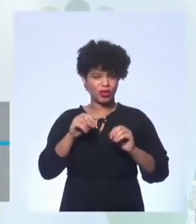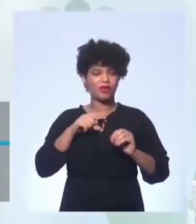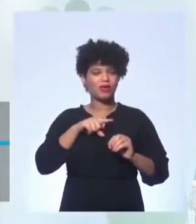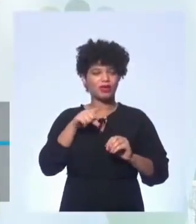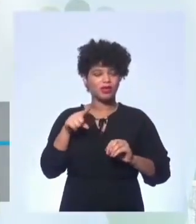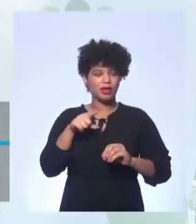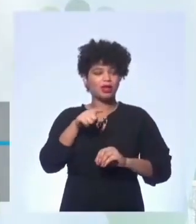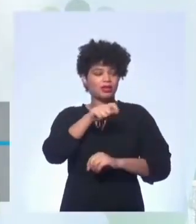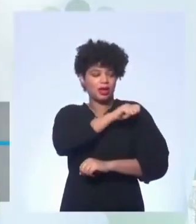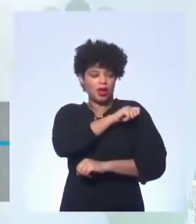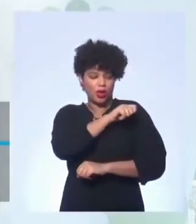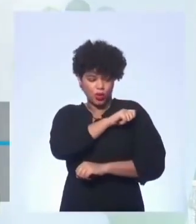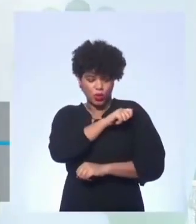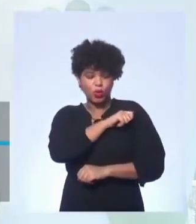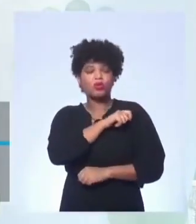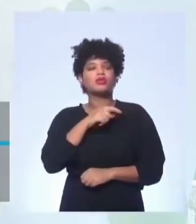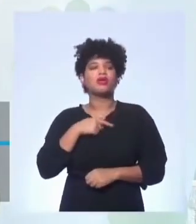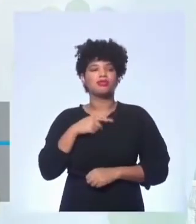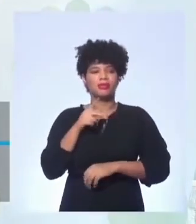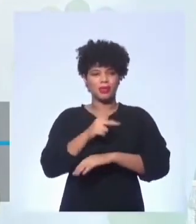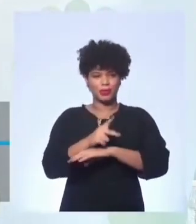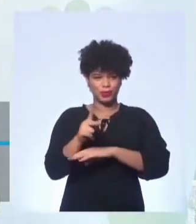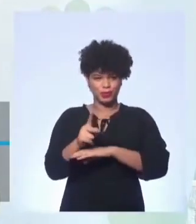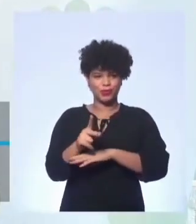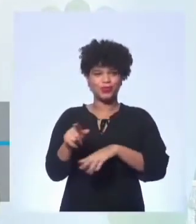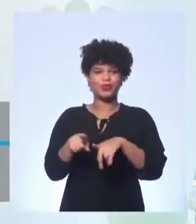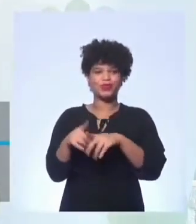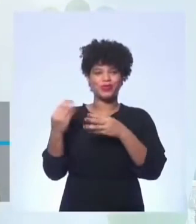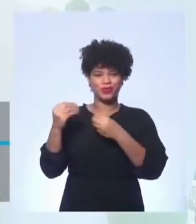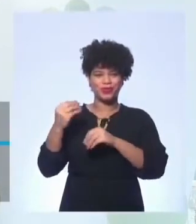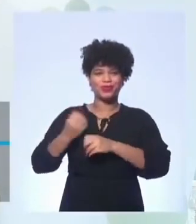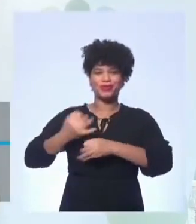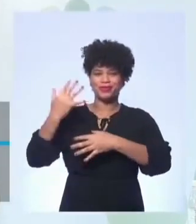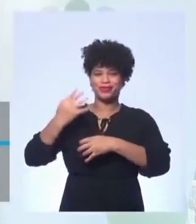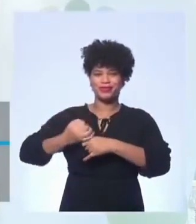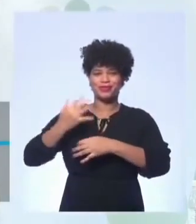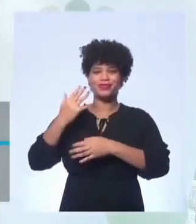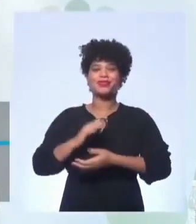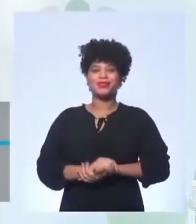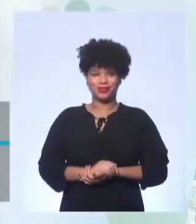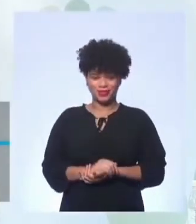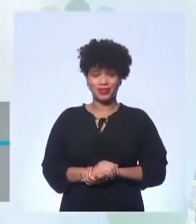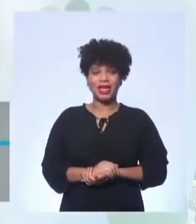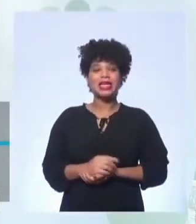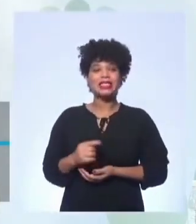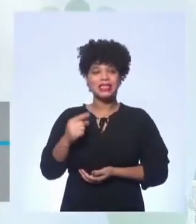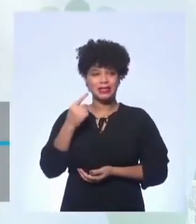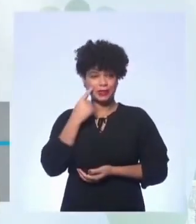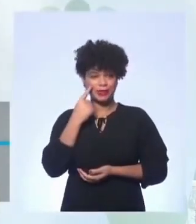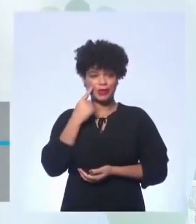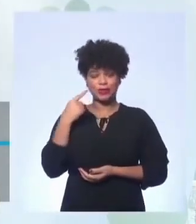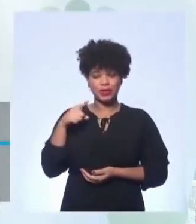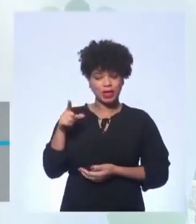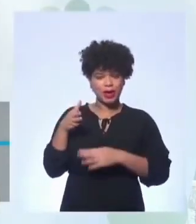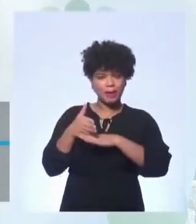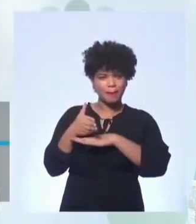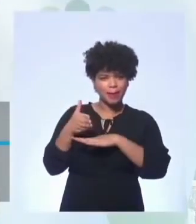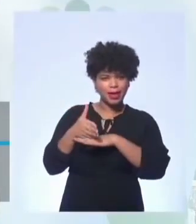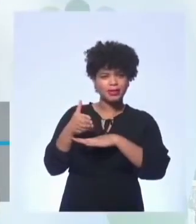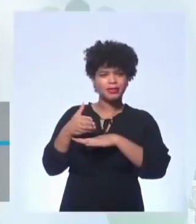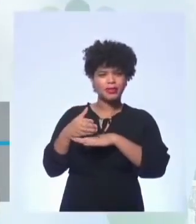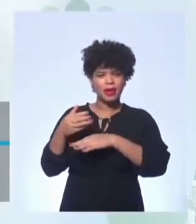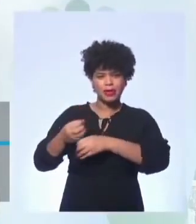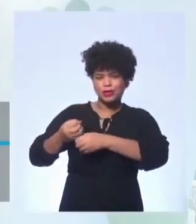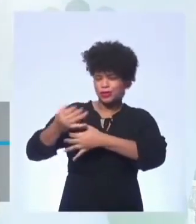estudantes e os professores já estão colocando aqui no chat. E conforme as interações começaram